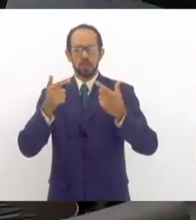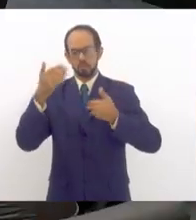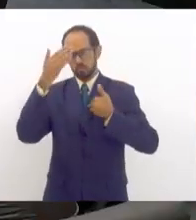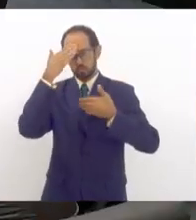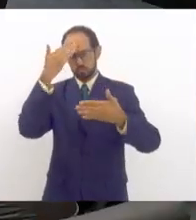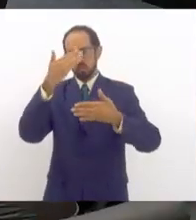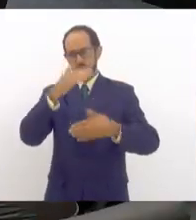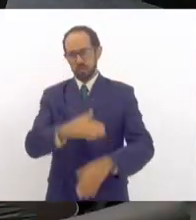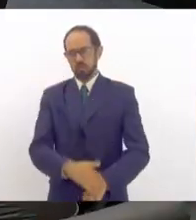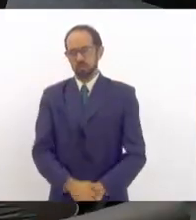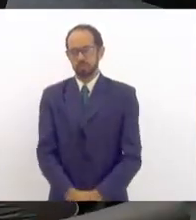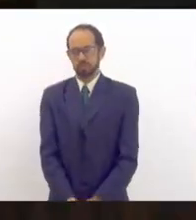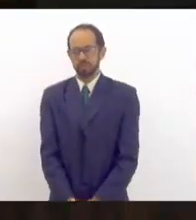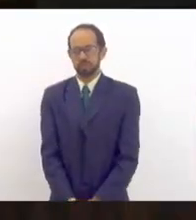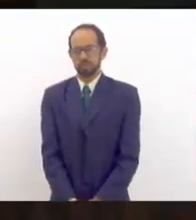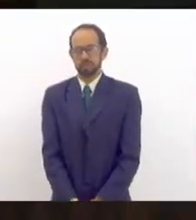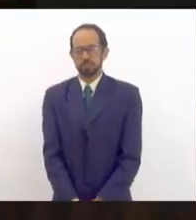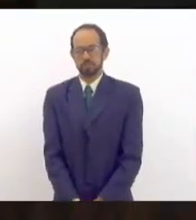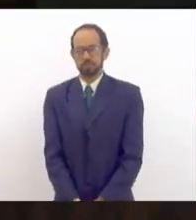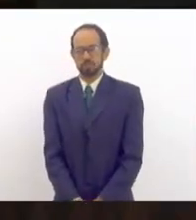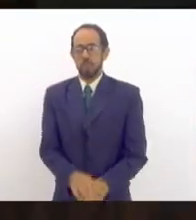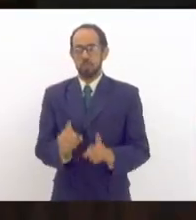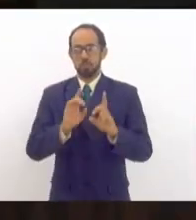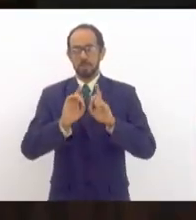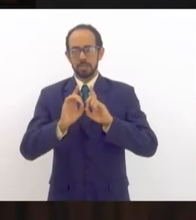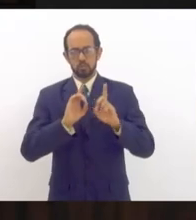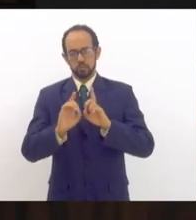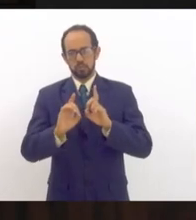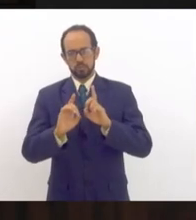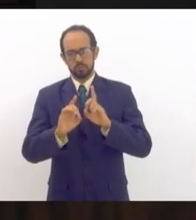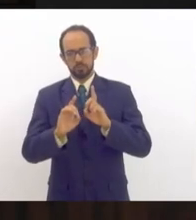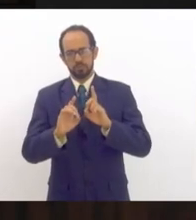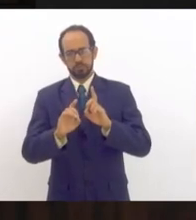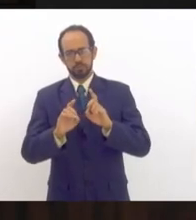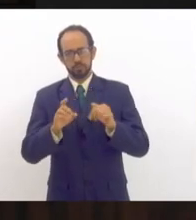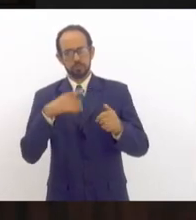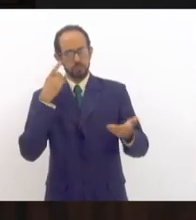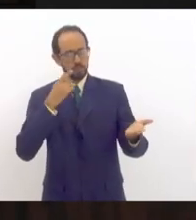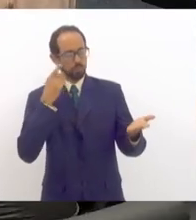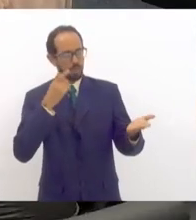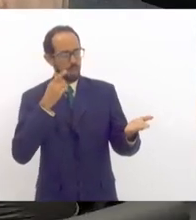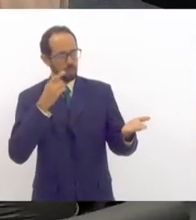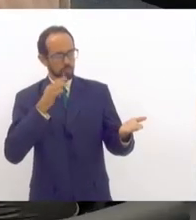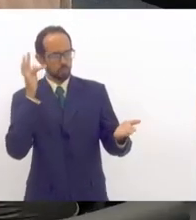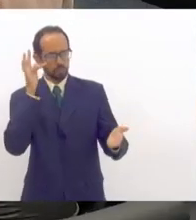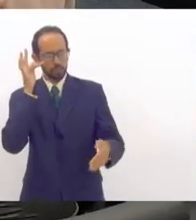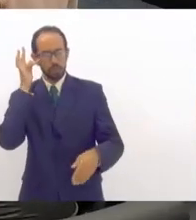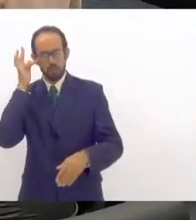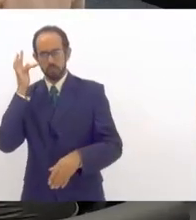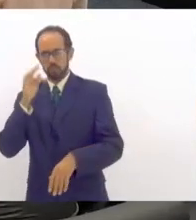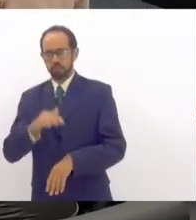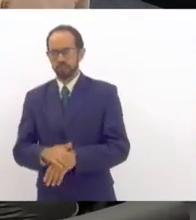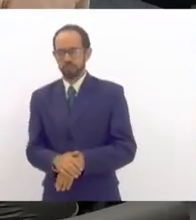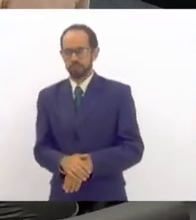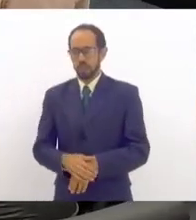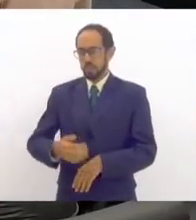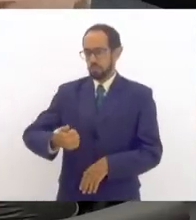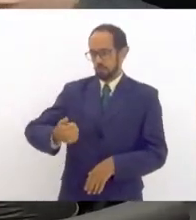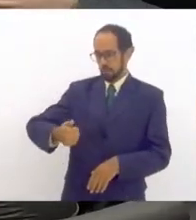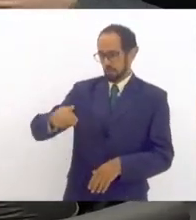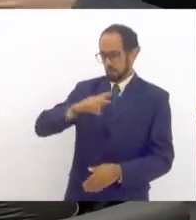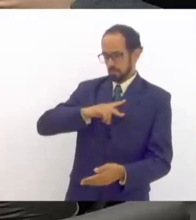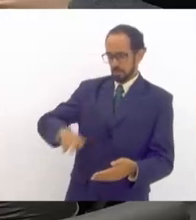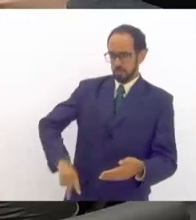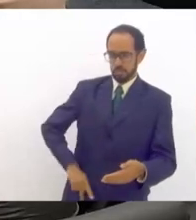obrigado vai discutir o nosso Deputado Serafim senhor presidente primeiro lugar sobre